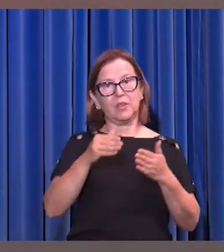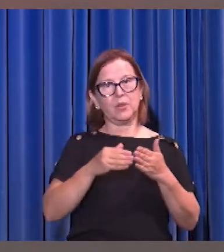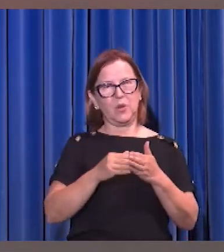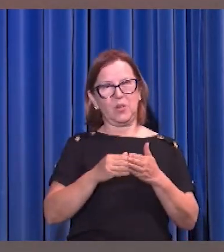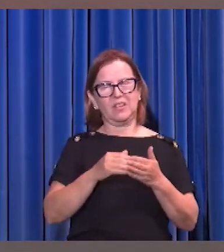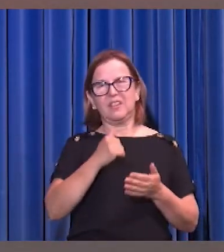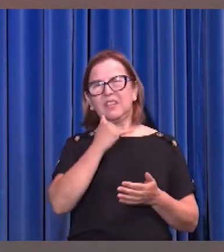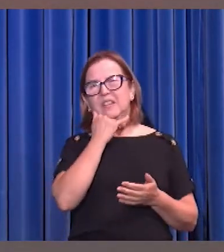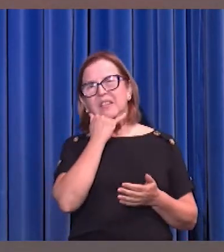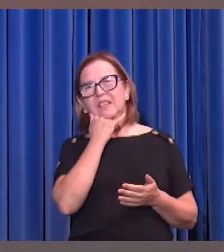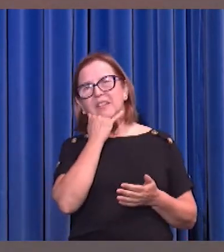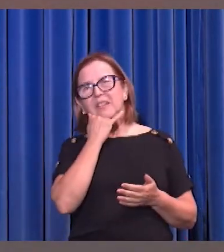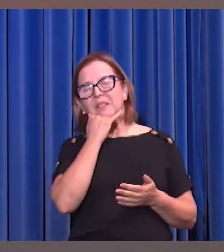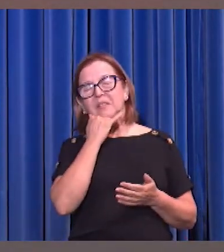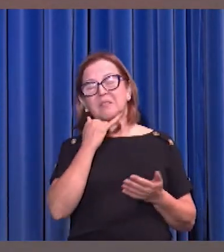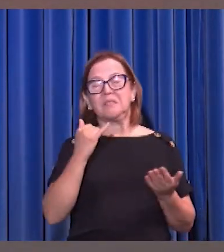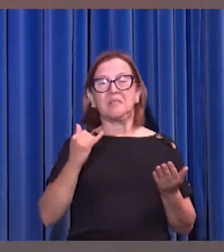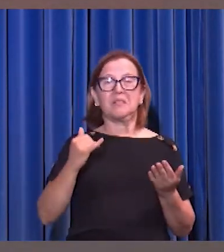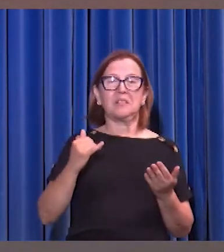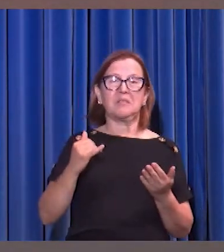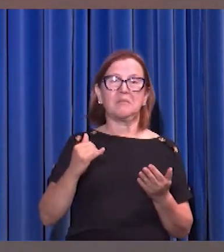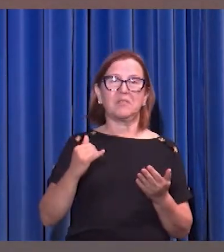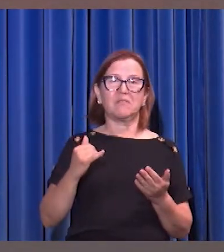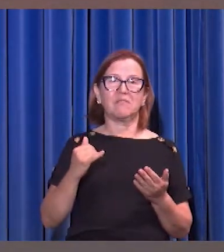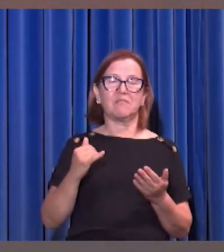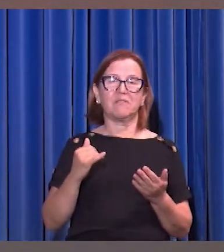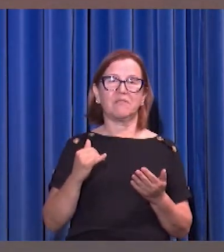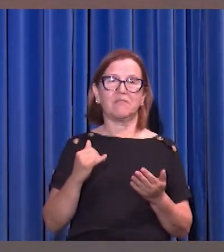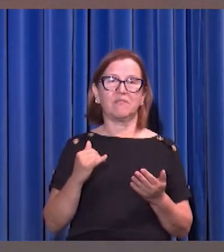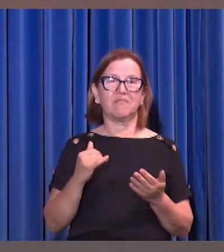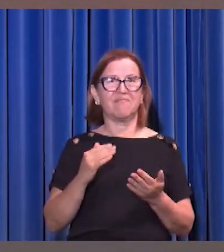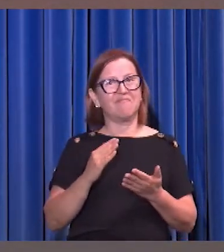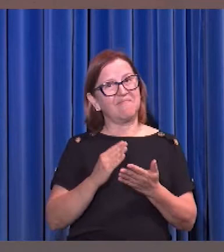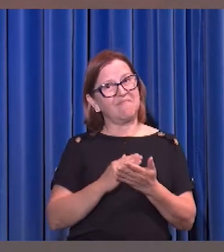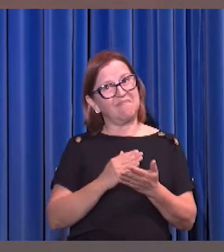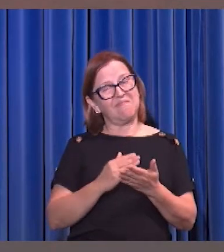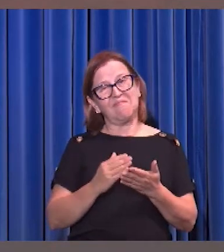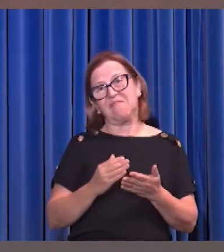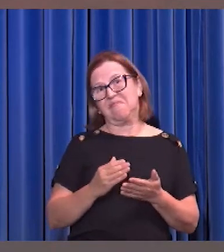desculpas podem ser até parcialmente válidas.